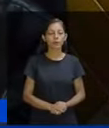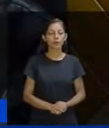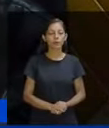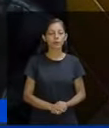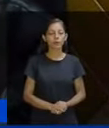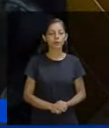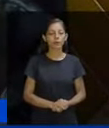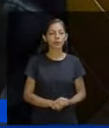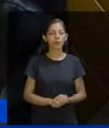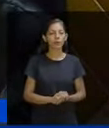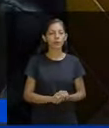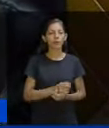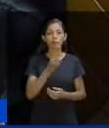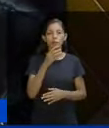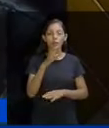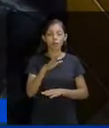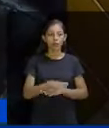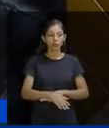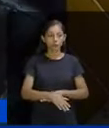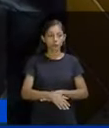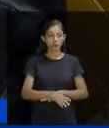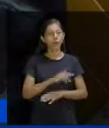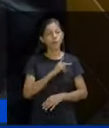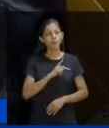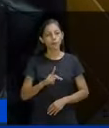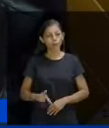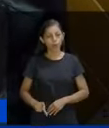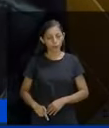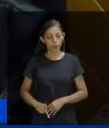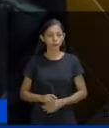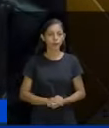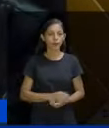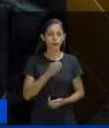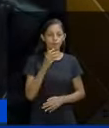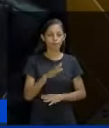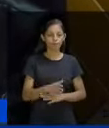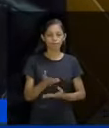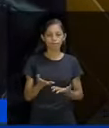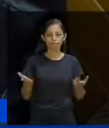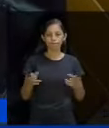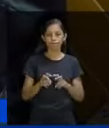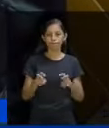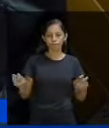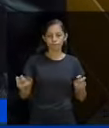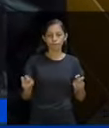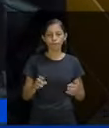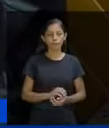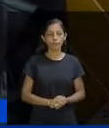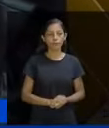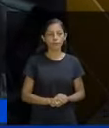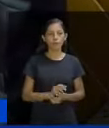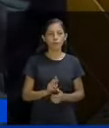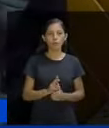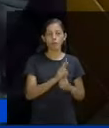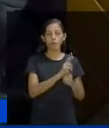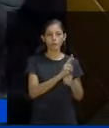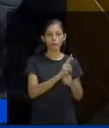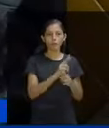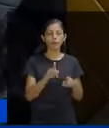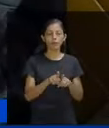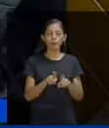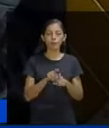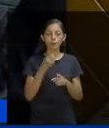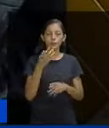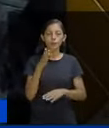Boa tarde, senhor presidente. E demais Foco na pares, juíza Tina Souza. Ela é branca, de cabelos castanhos claros,